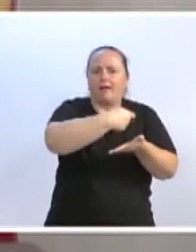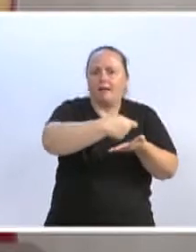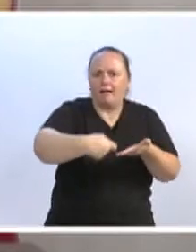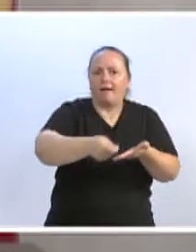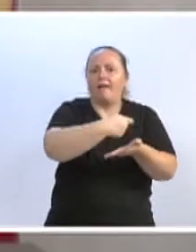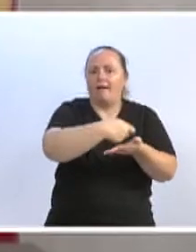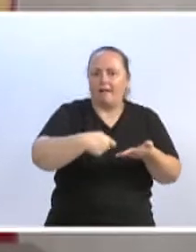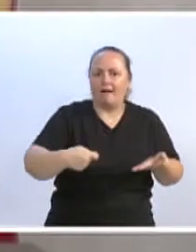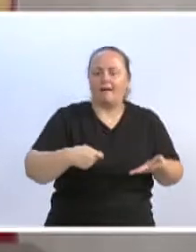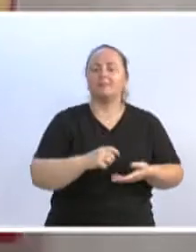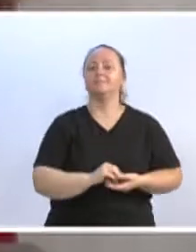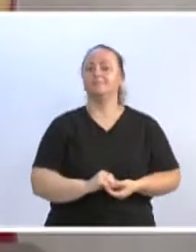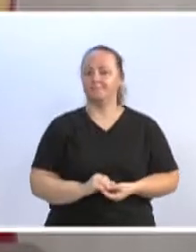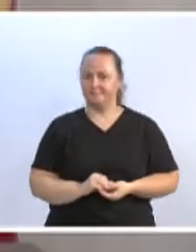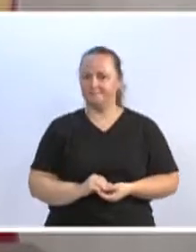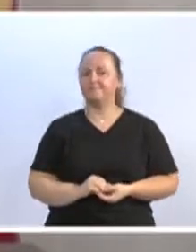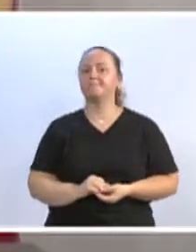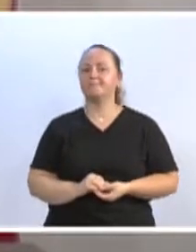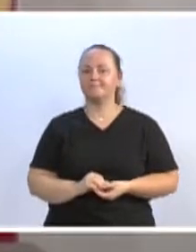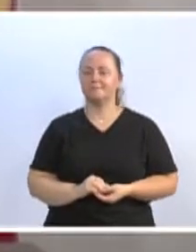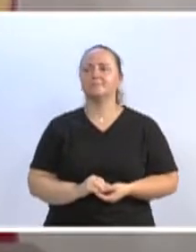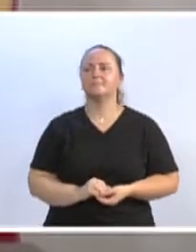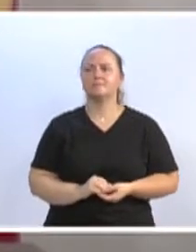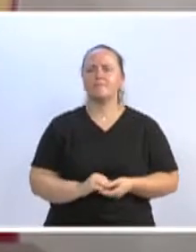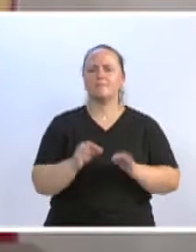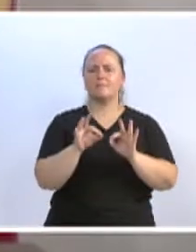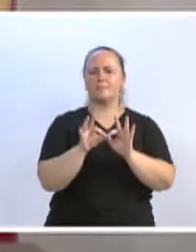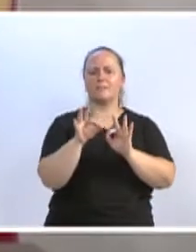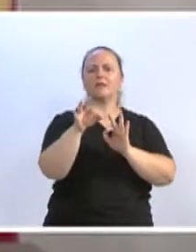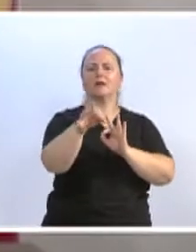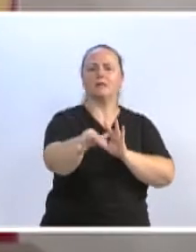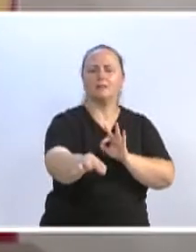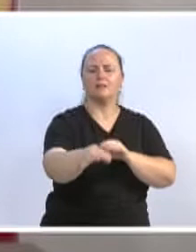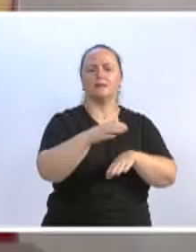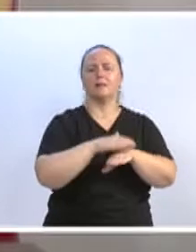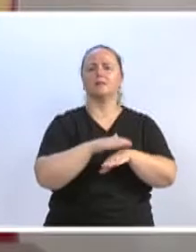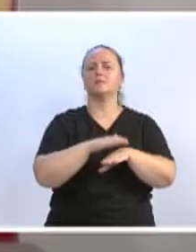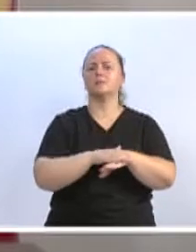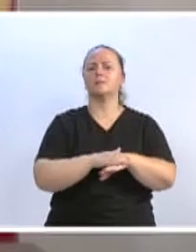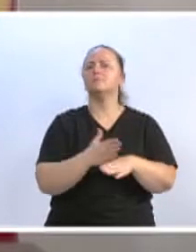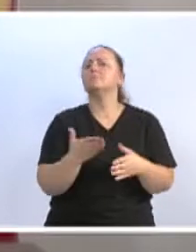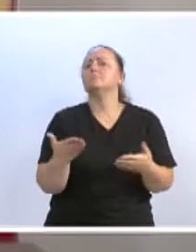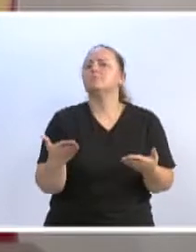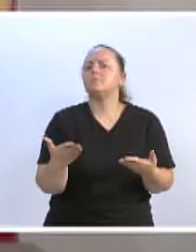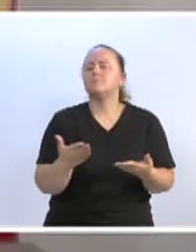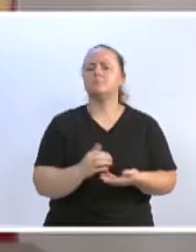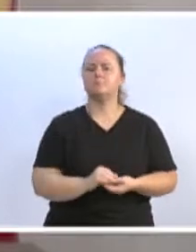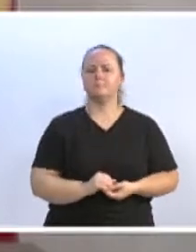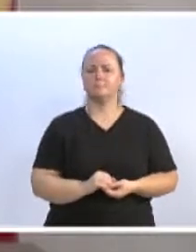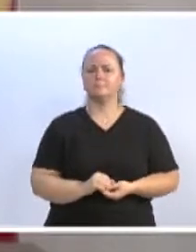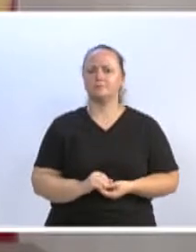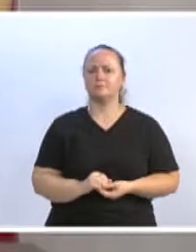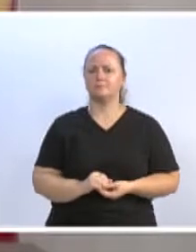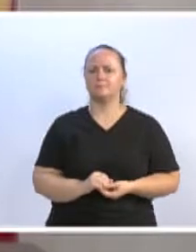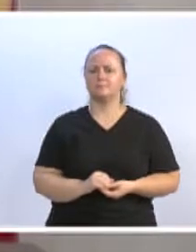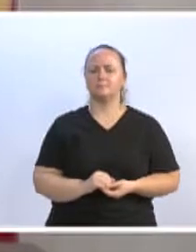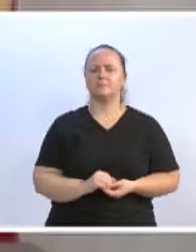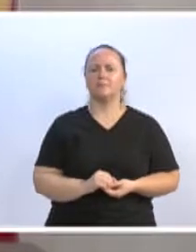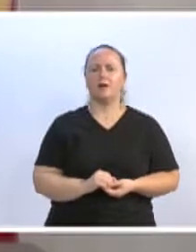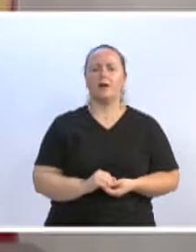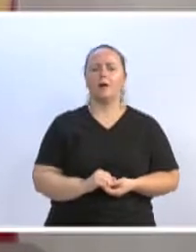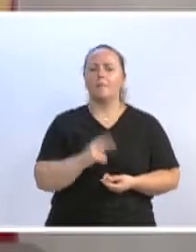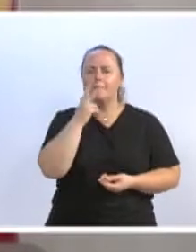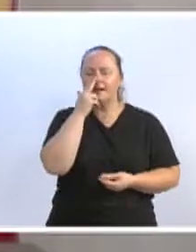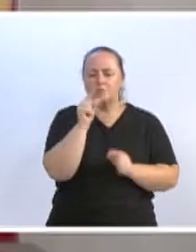Novo Testamento, está distante quanto tempo dos autores do Novo Testamento? O manuscrito mais antigo, o fragmento